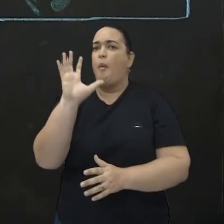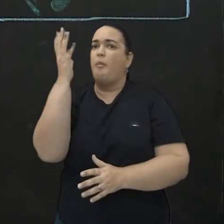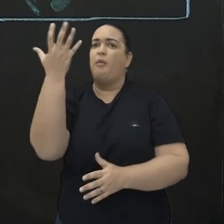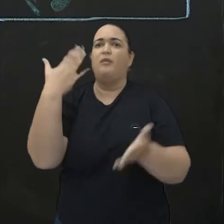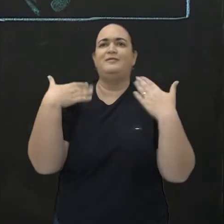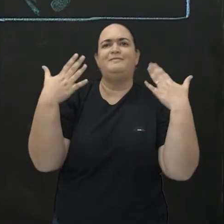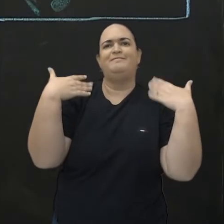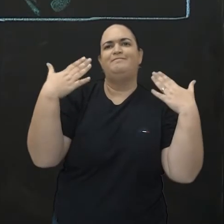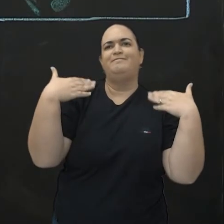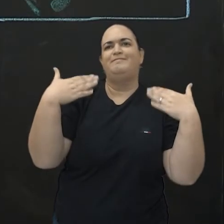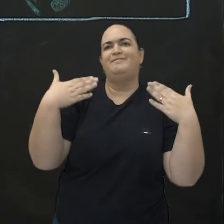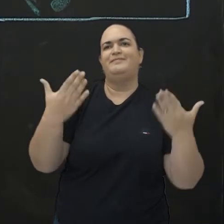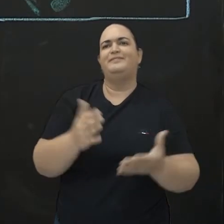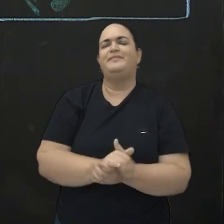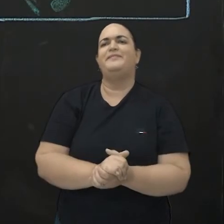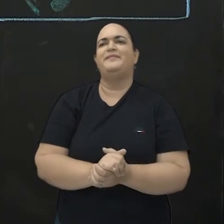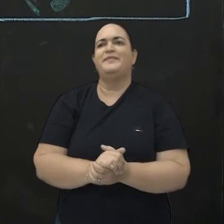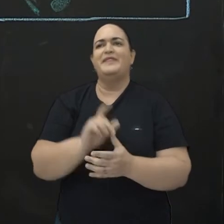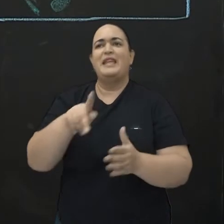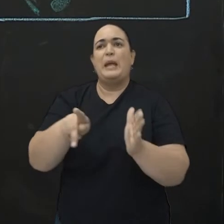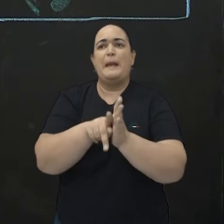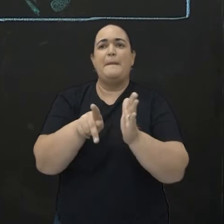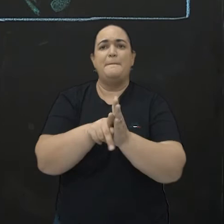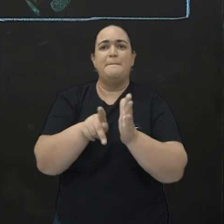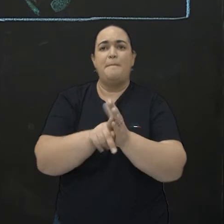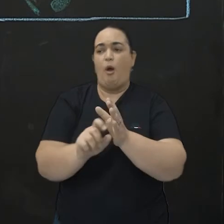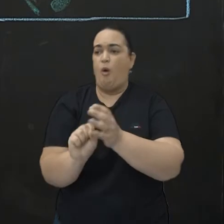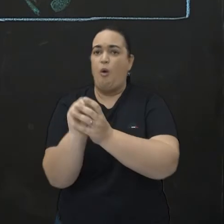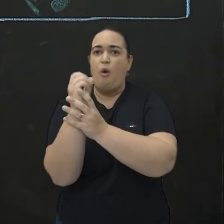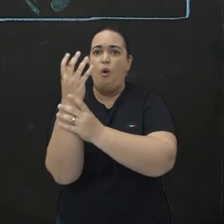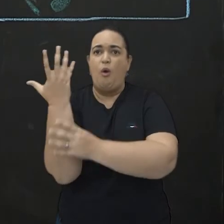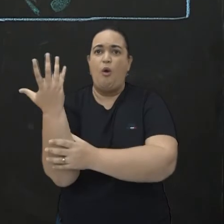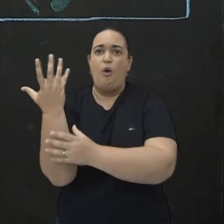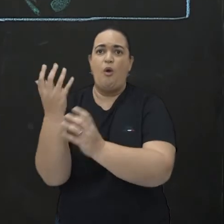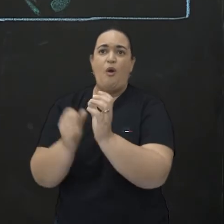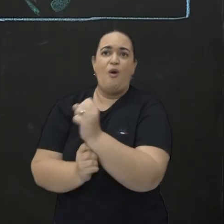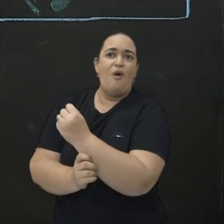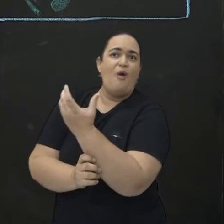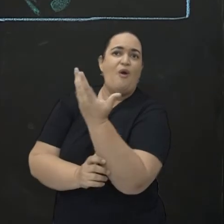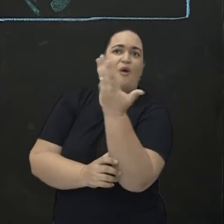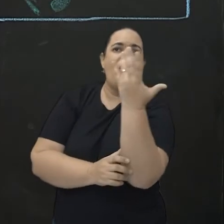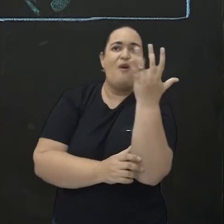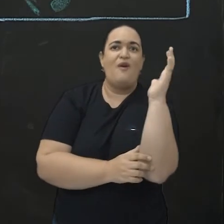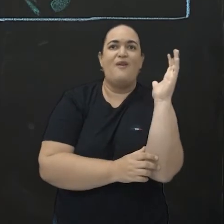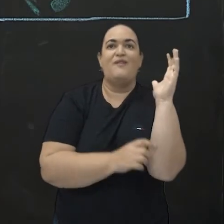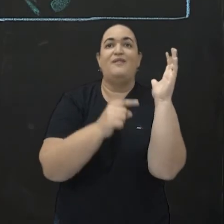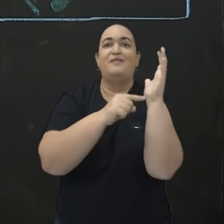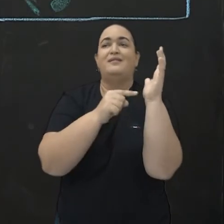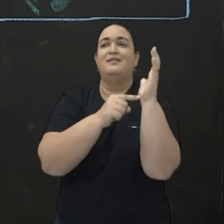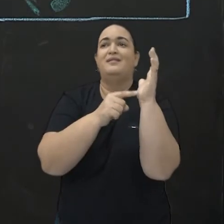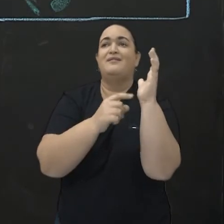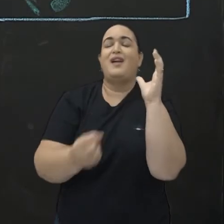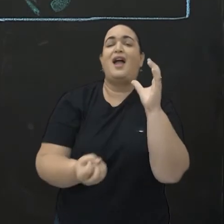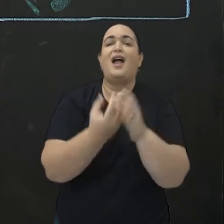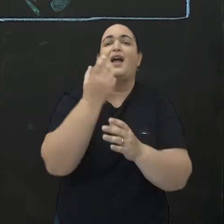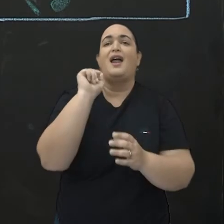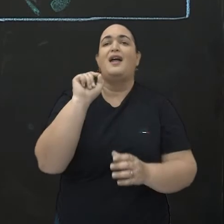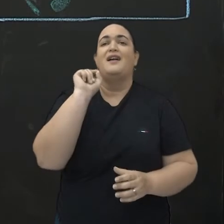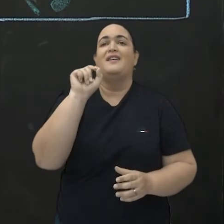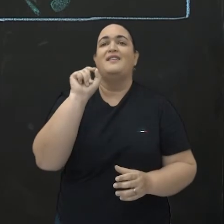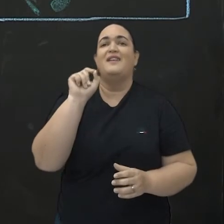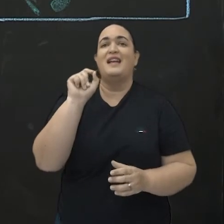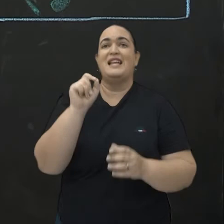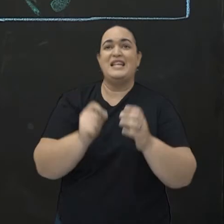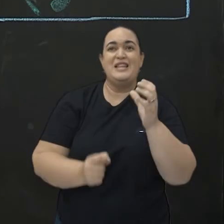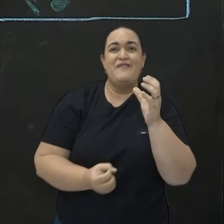região da formação da vegetação aí de clima subtropical e temperado vai dar origem, obviamente, à região de